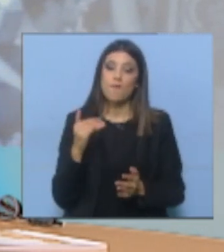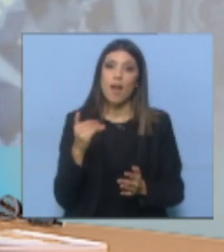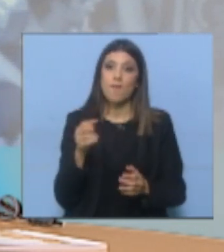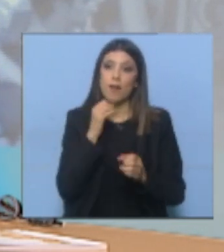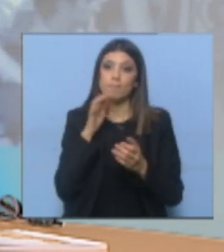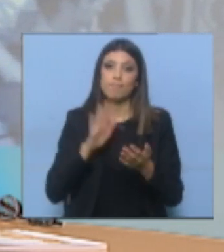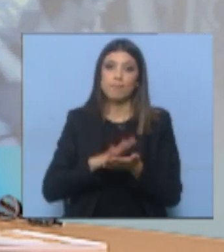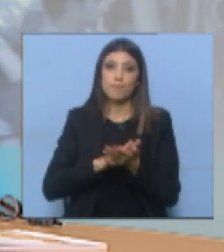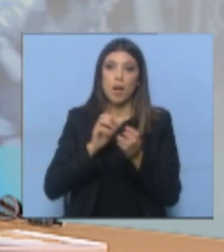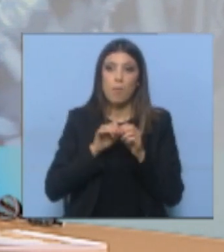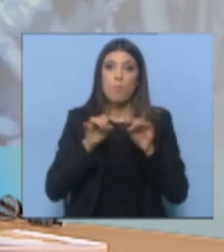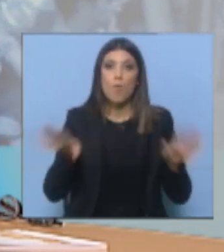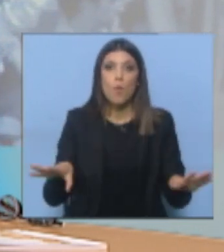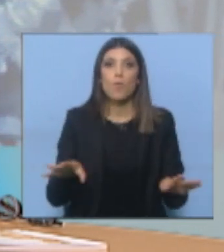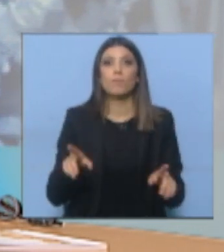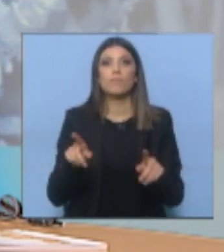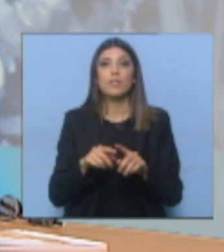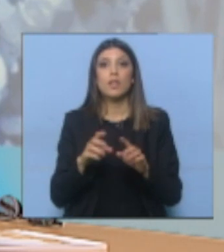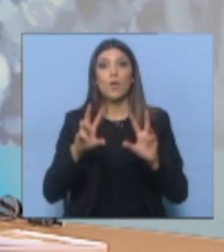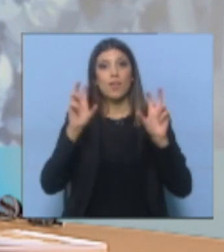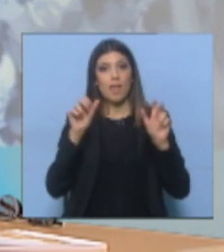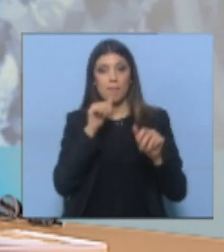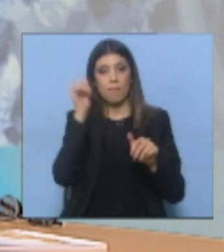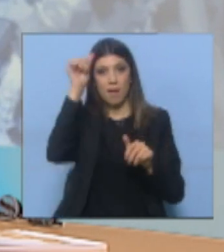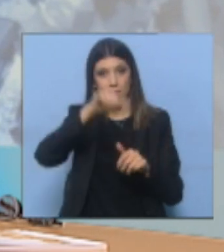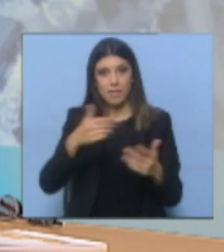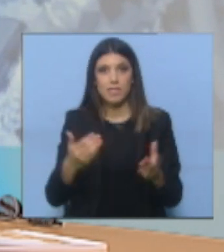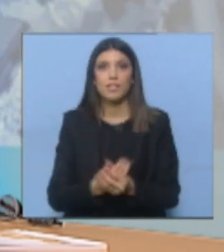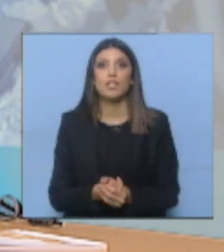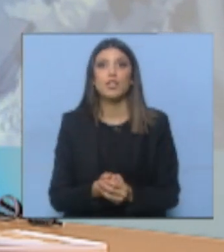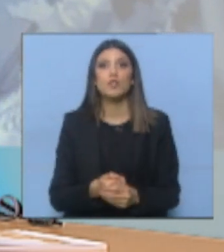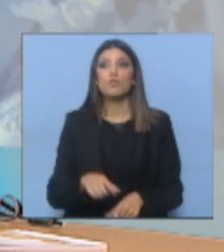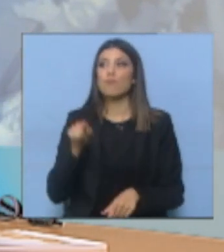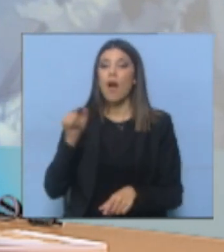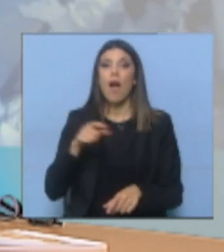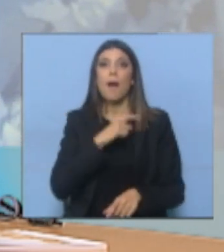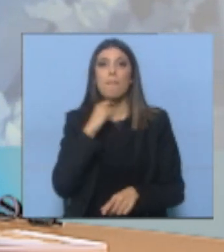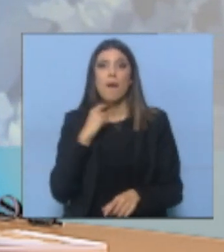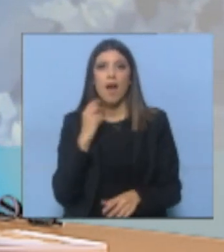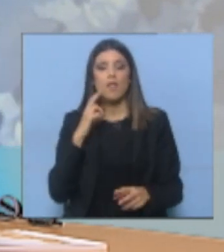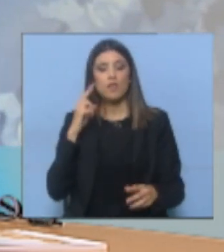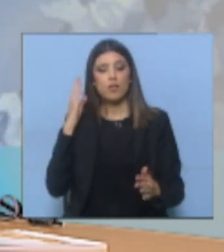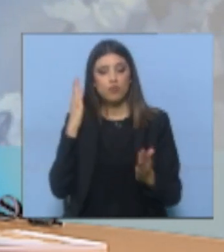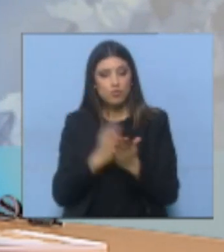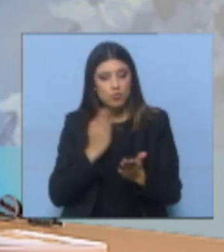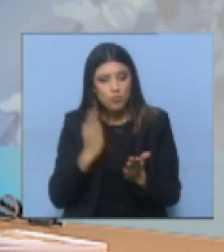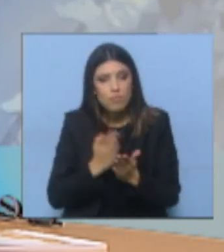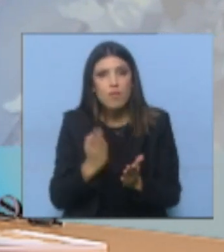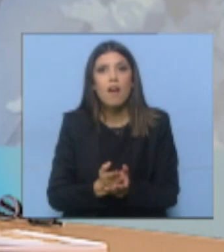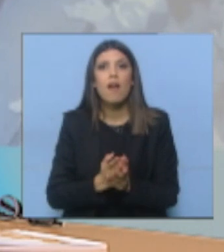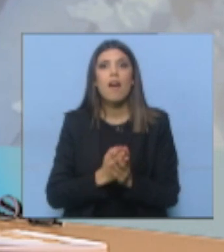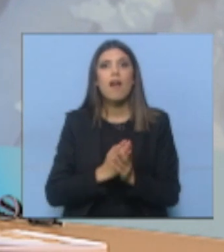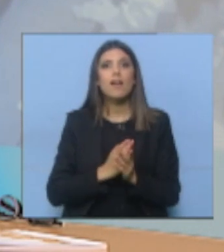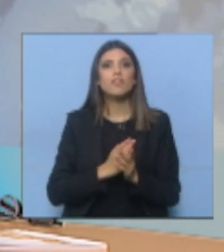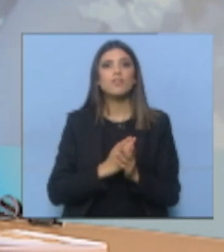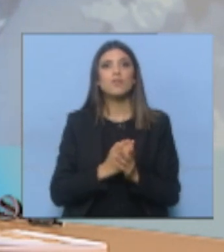público sobre este tema do batismo. É um tema que o Padre Amaro foi estudando e foi, sobretudo, aplicado em diferentes contextos que